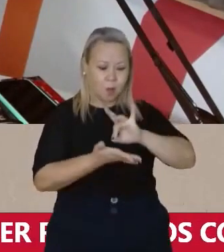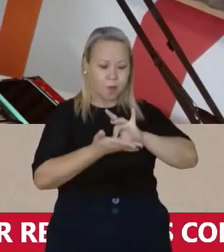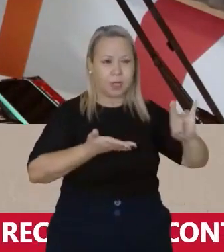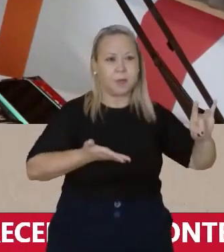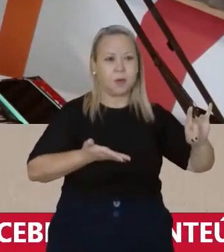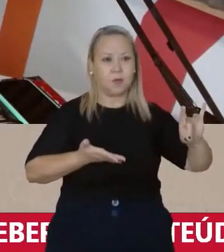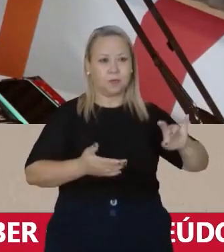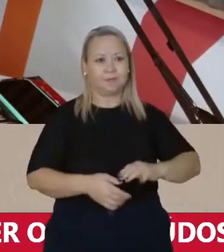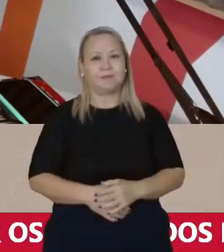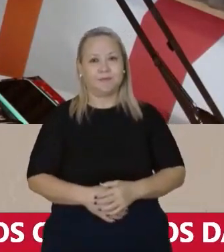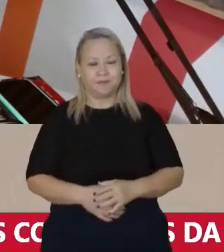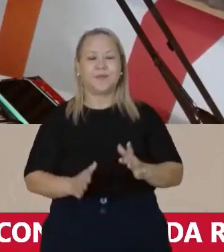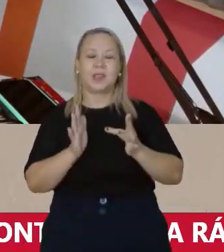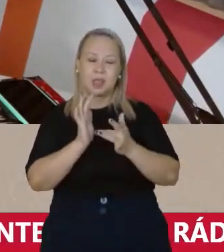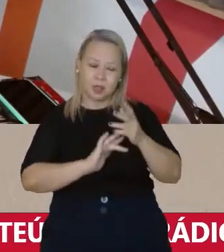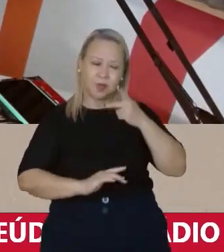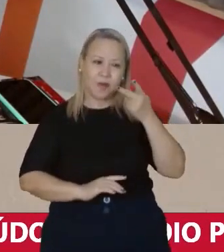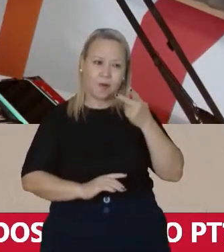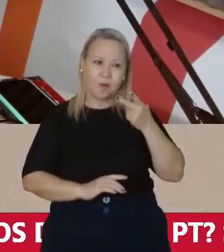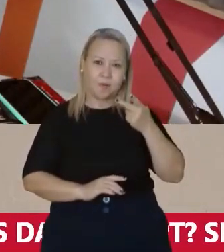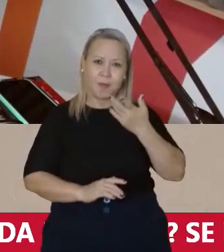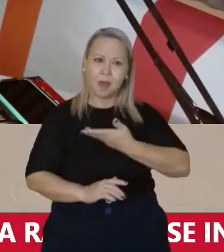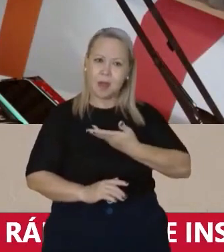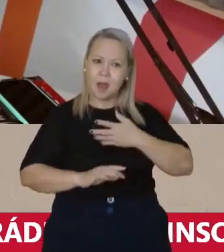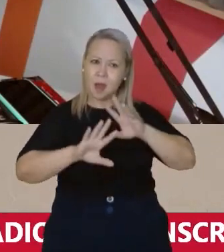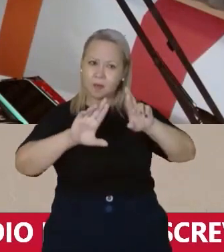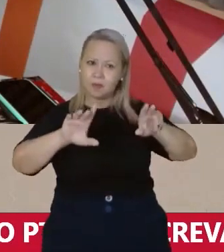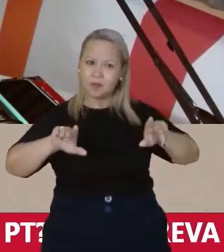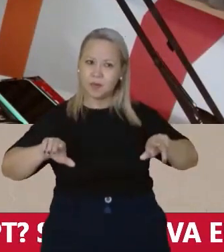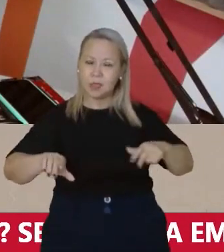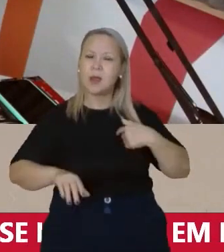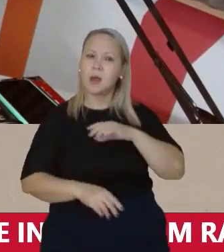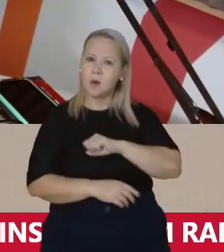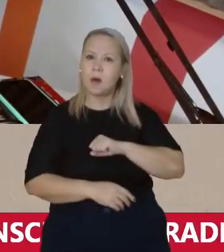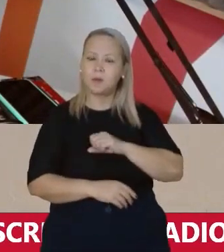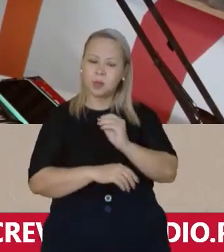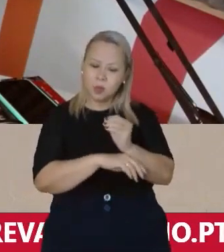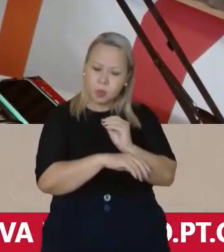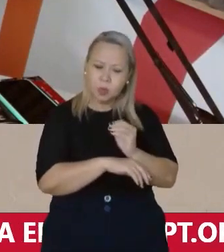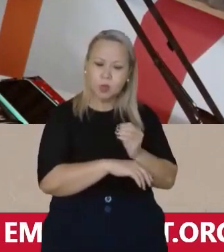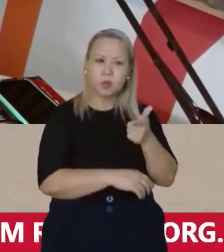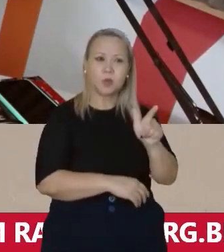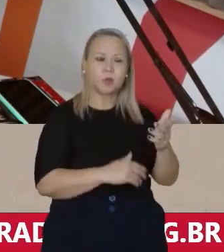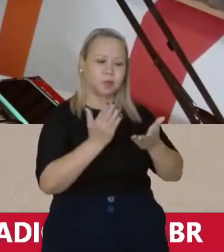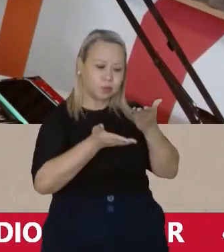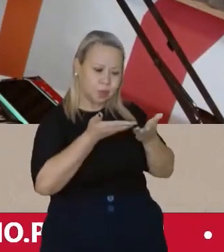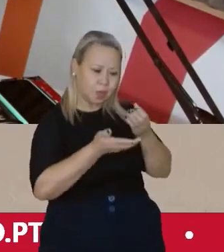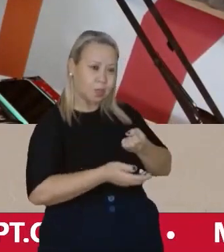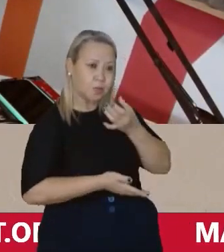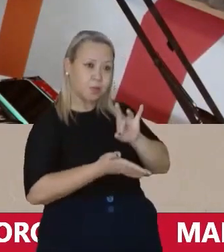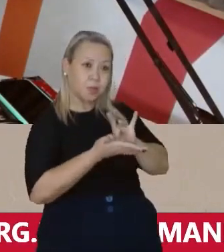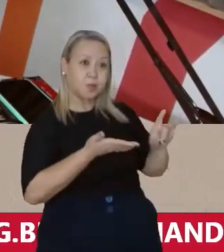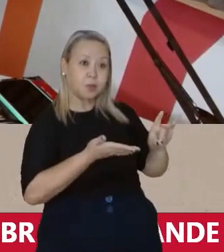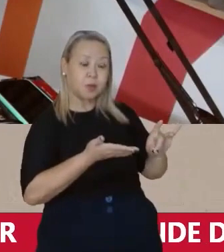falou isso. E quando a gente ama os diferentes. Olha, ele é seu inimigo? Então ame. Cuide dele. Trate bem dele. Você vai vencer